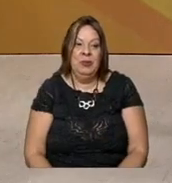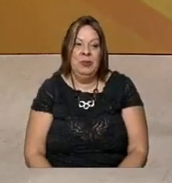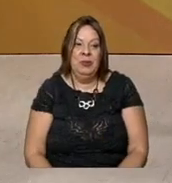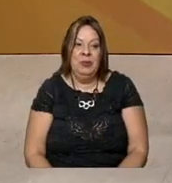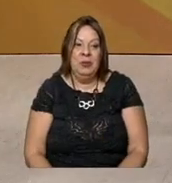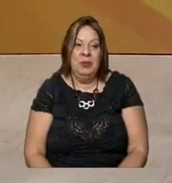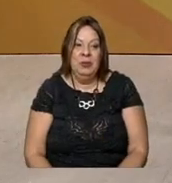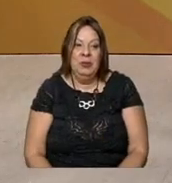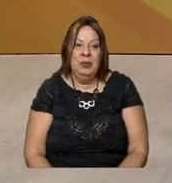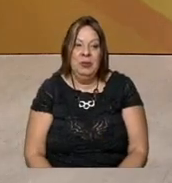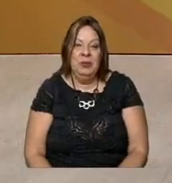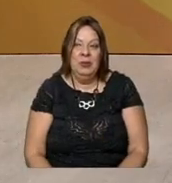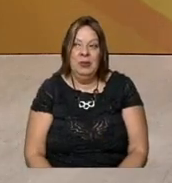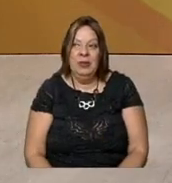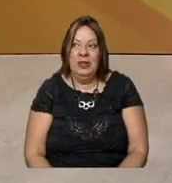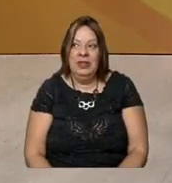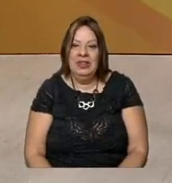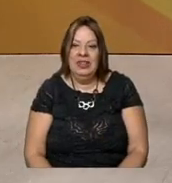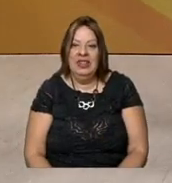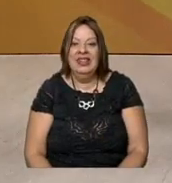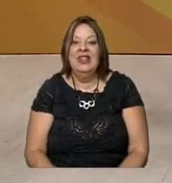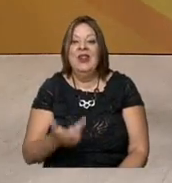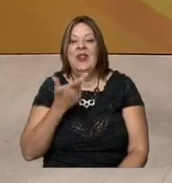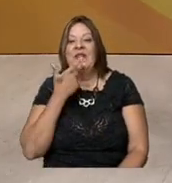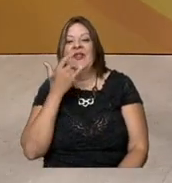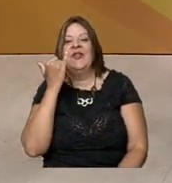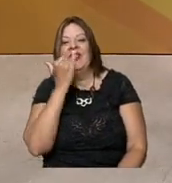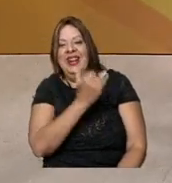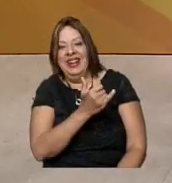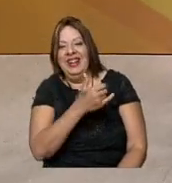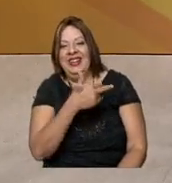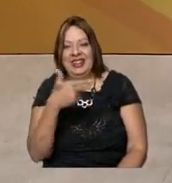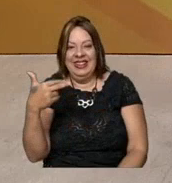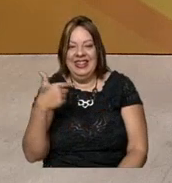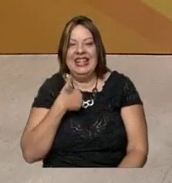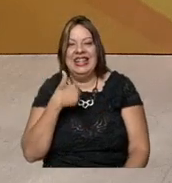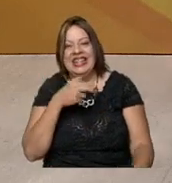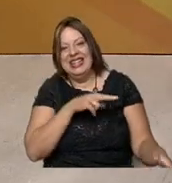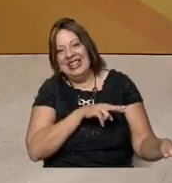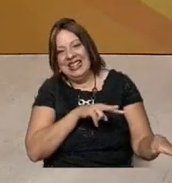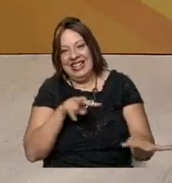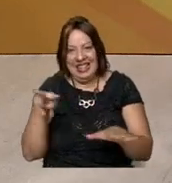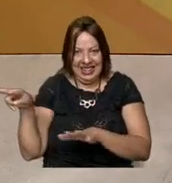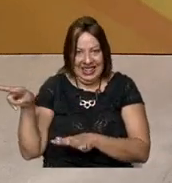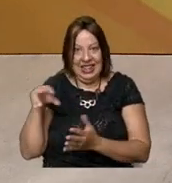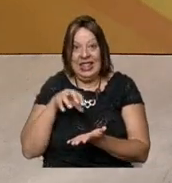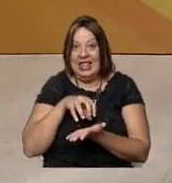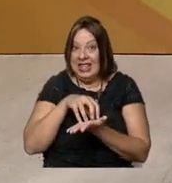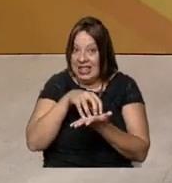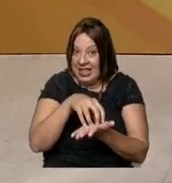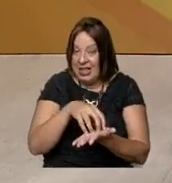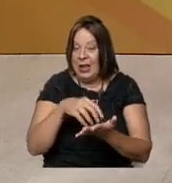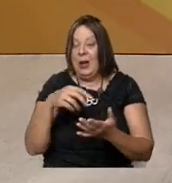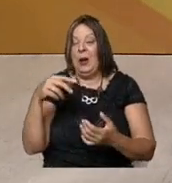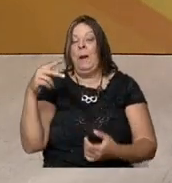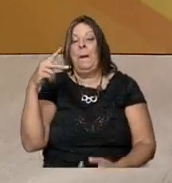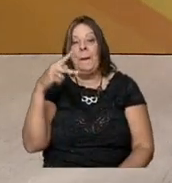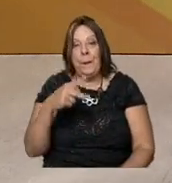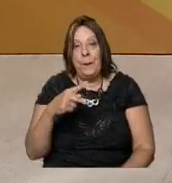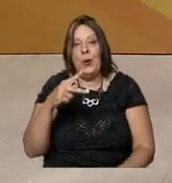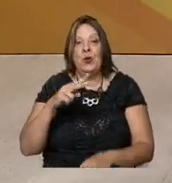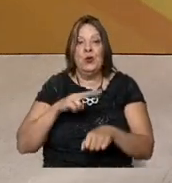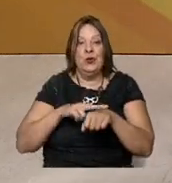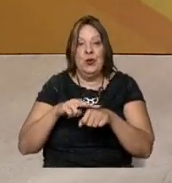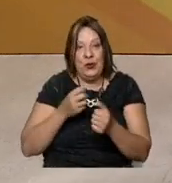você. Ah. Você vai sentir inveja branca de mim. essa semana a caravana rodou em Poço Verde,